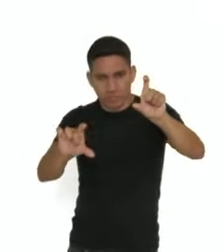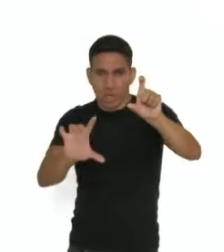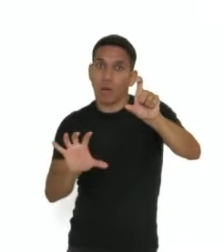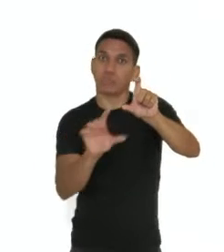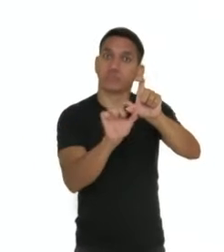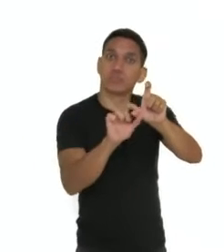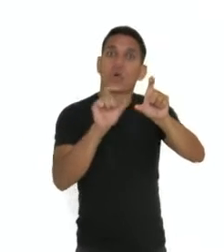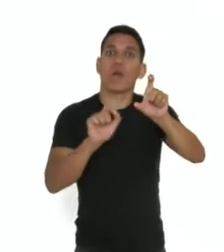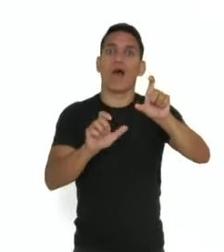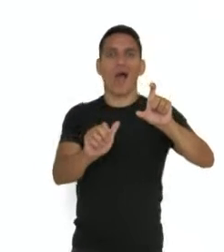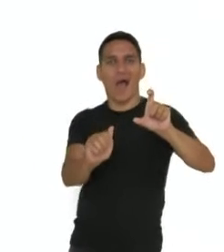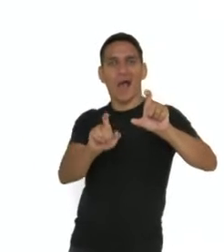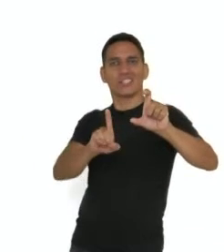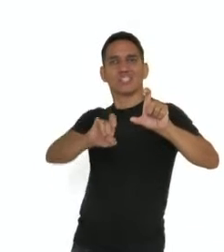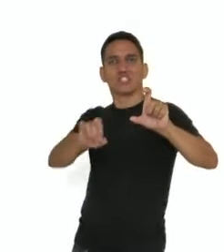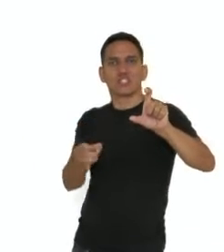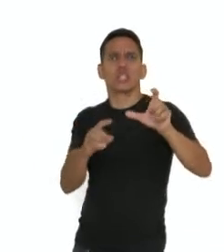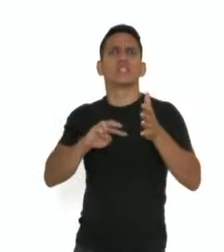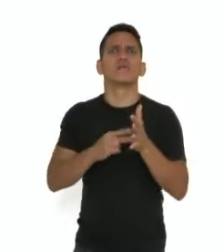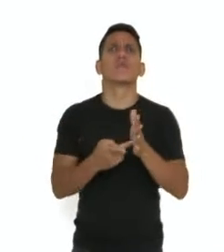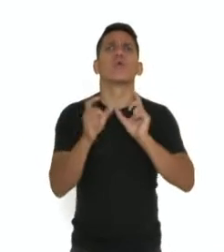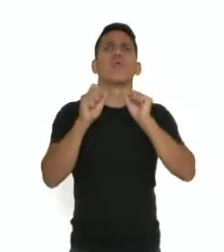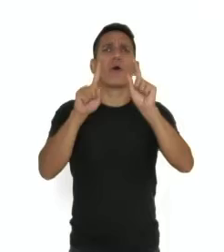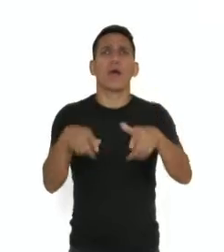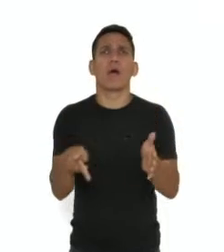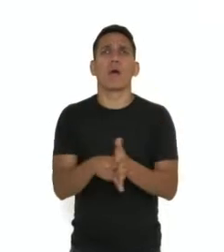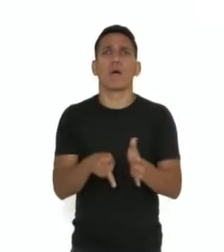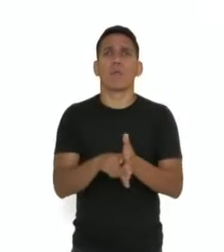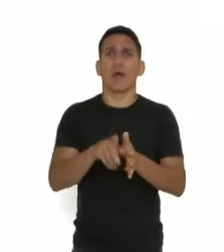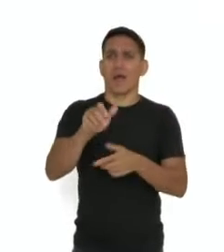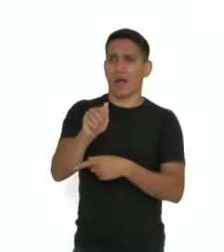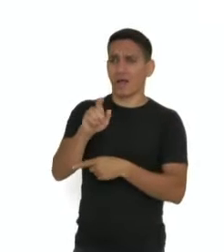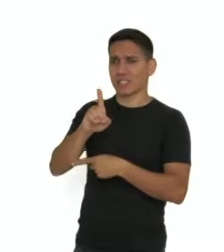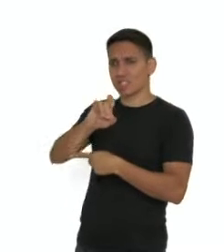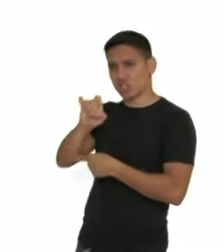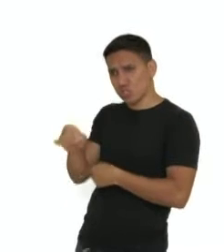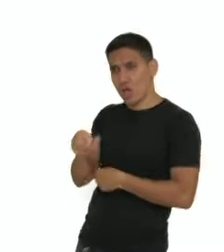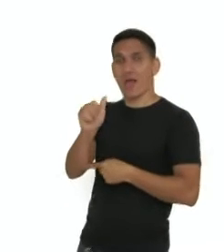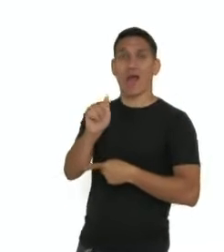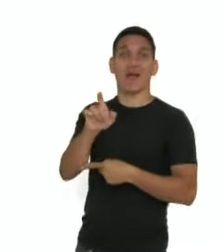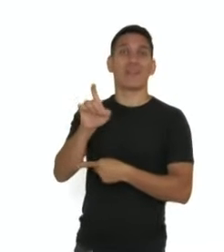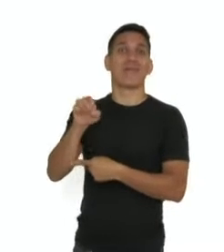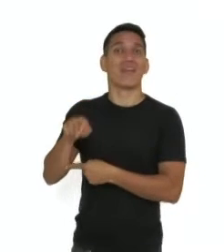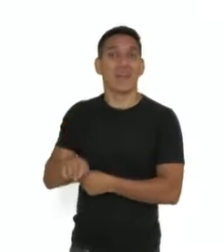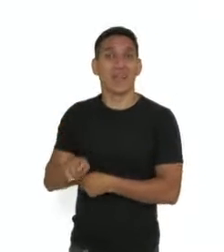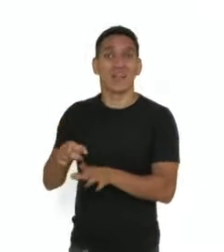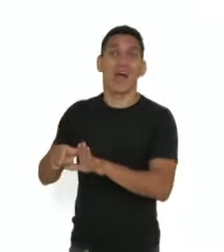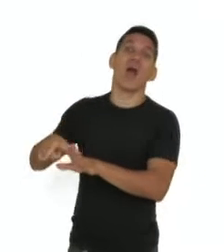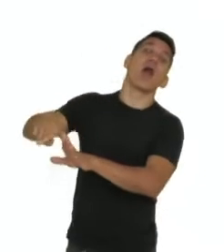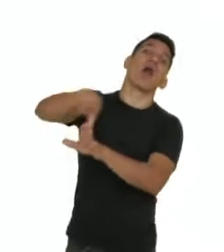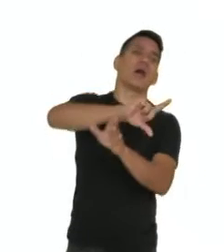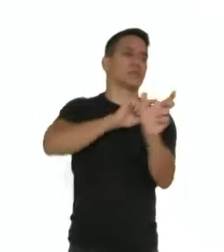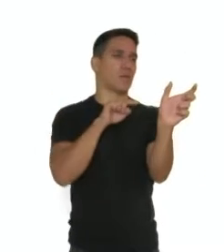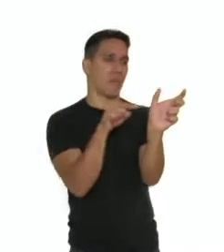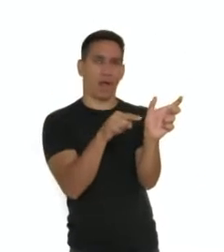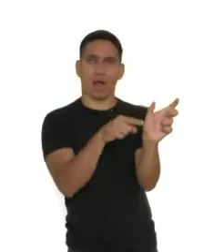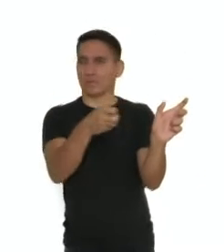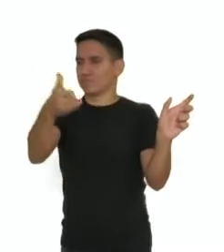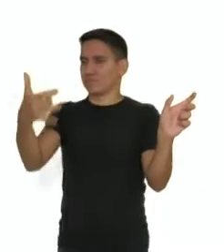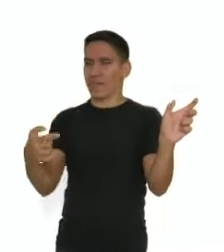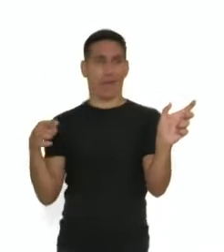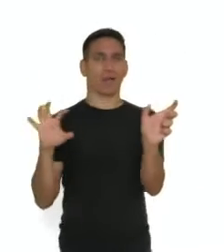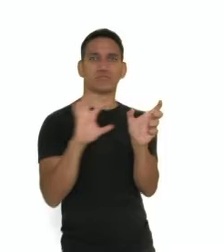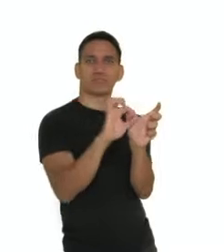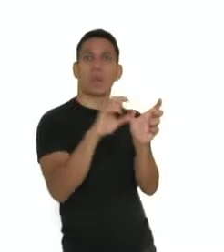aquela que vai exercer a função de adjunto adnominal de uma palavra antecedente, uma palavra que vem antes, que pode